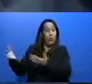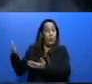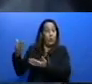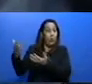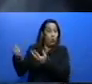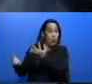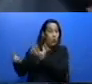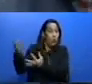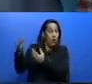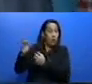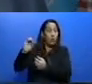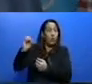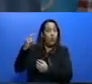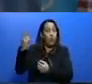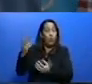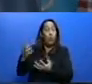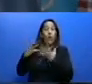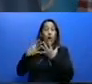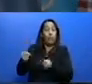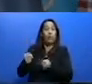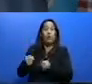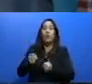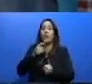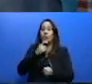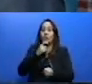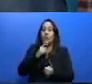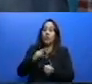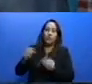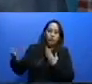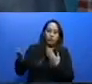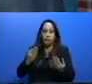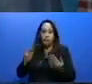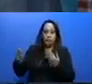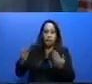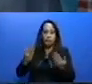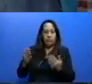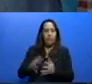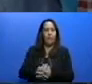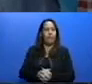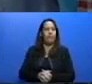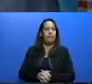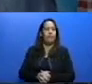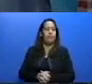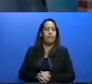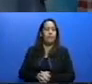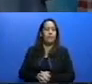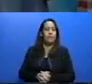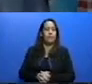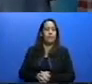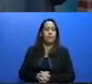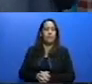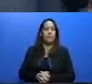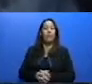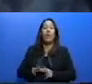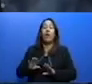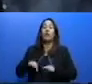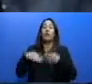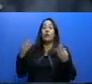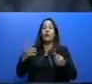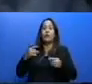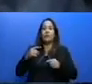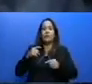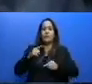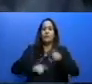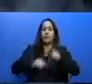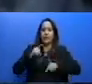frio são chamados isolantes térmicos. Vamos ver quais materiais são isolantes térmicos? Ó,